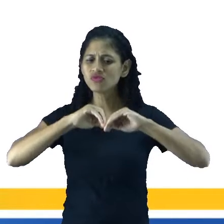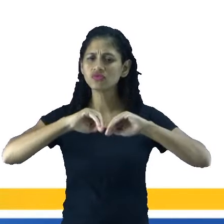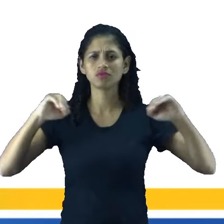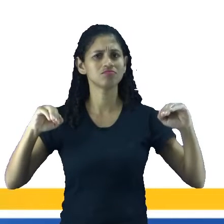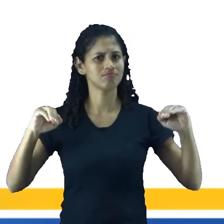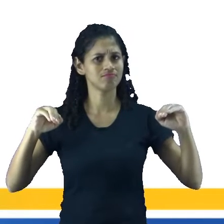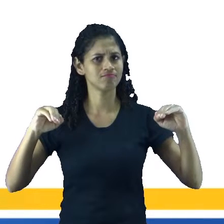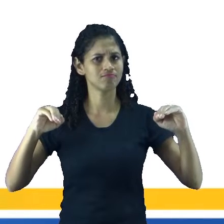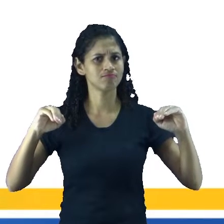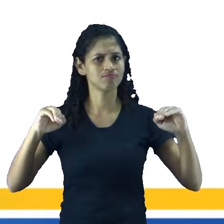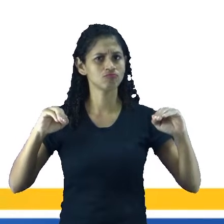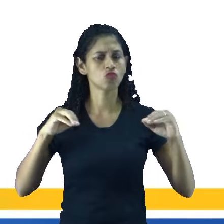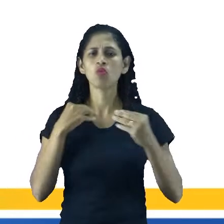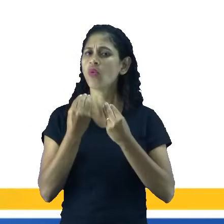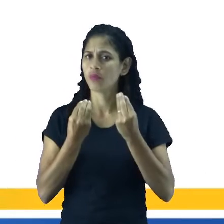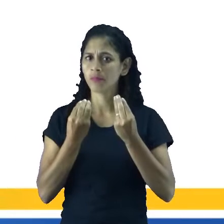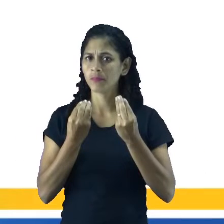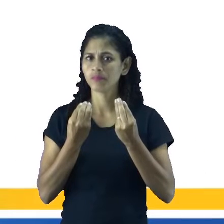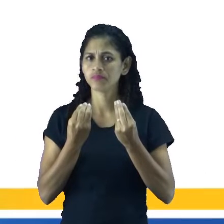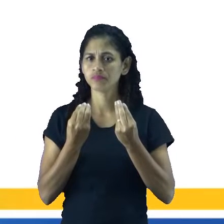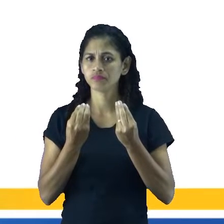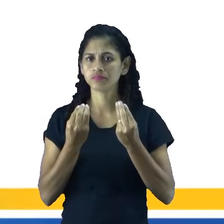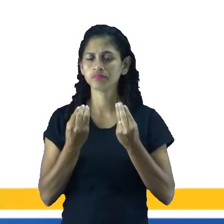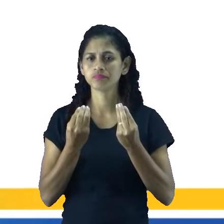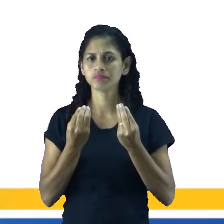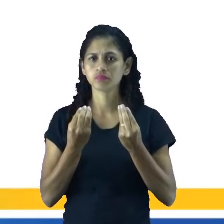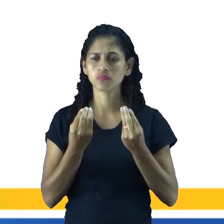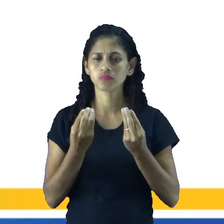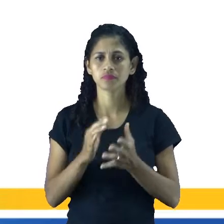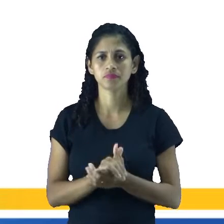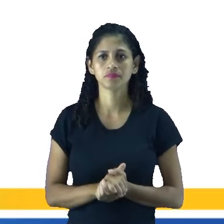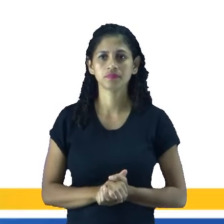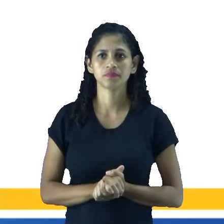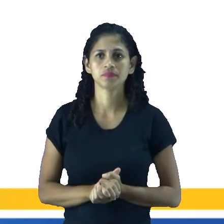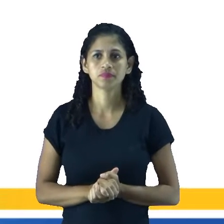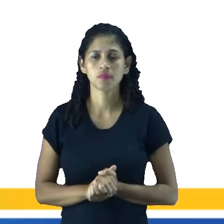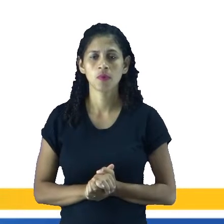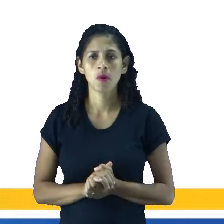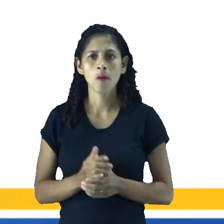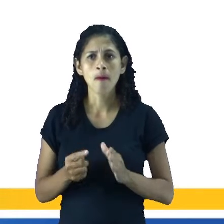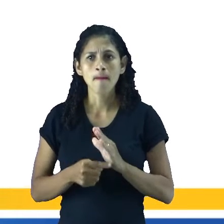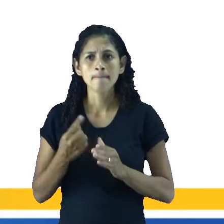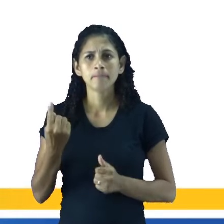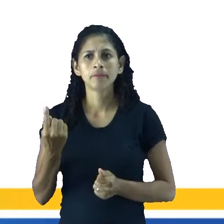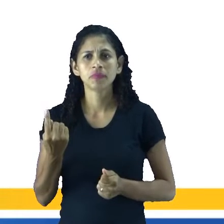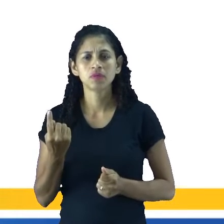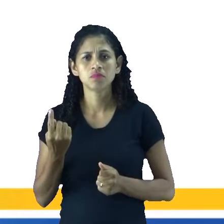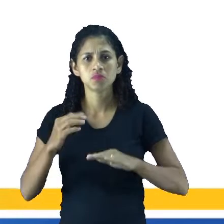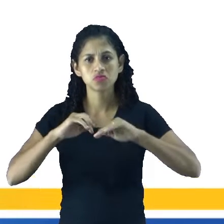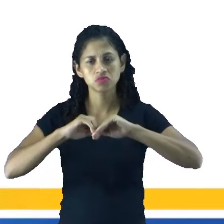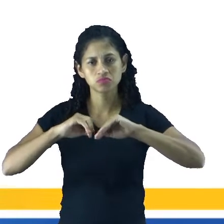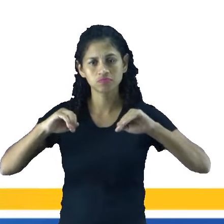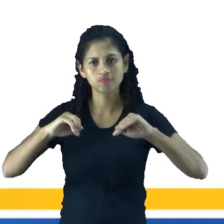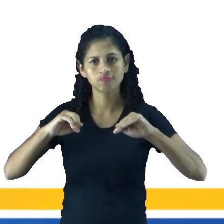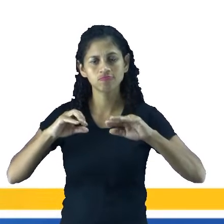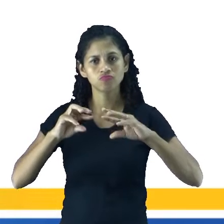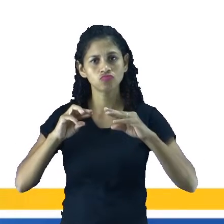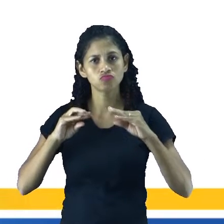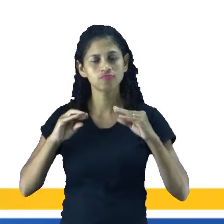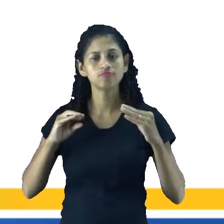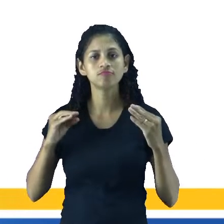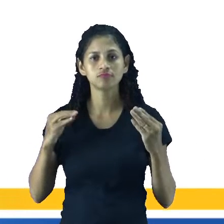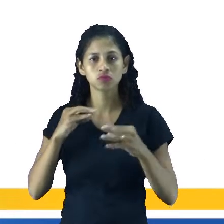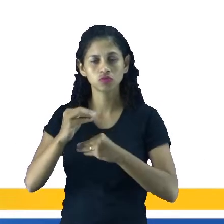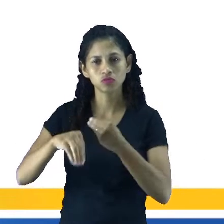misturas, mesmo que sejam homogêneas, mesmo que sejam heterogêneas. Primeiro, vamos entender que separação de mistura é